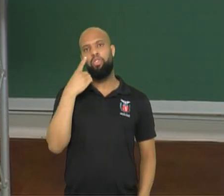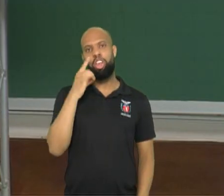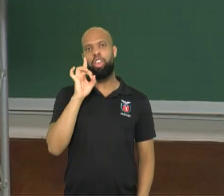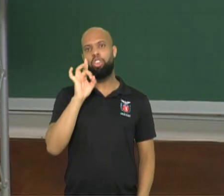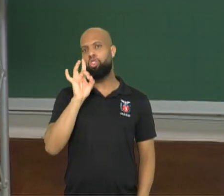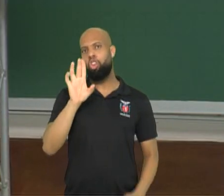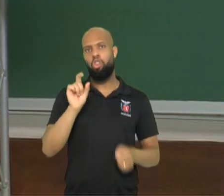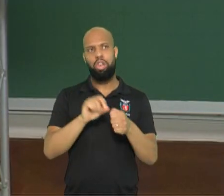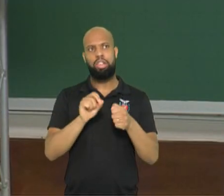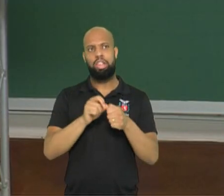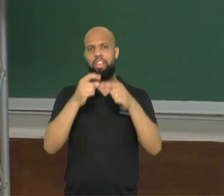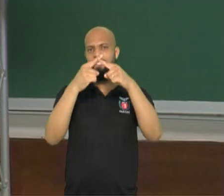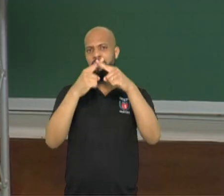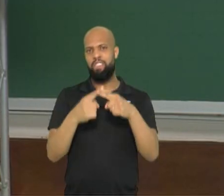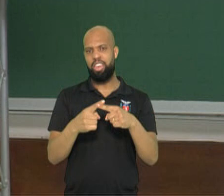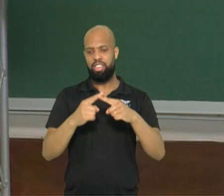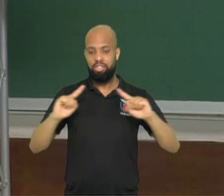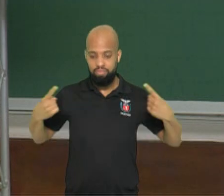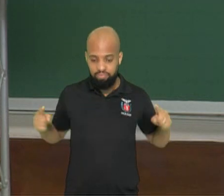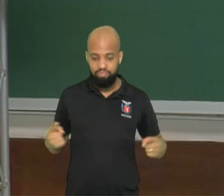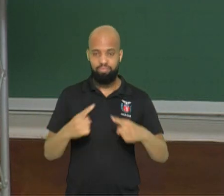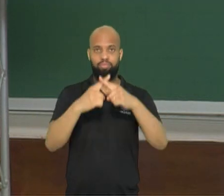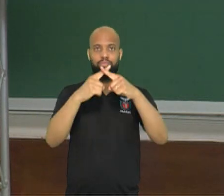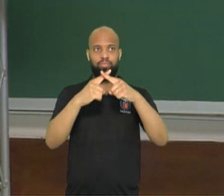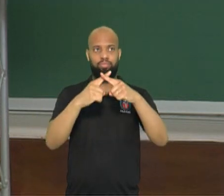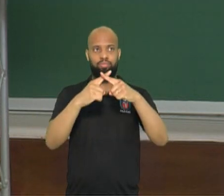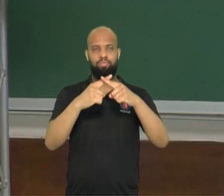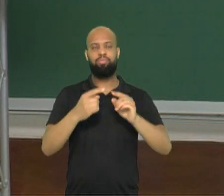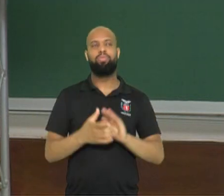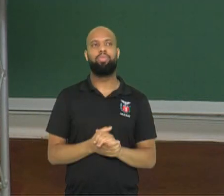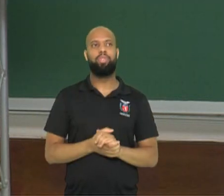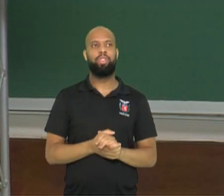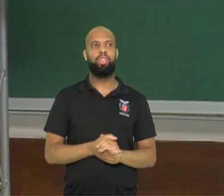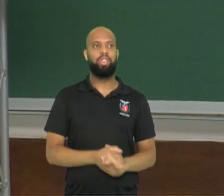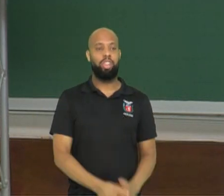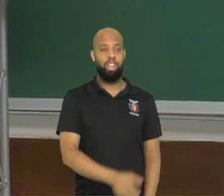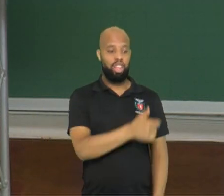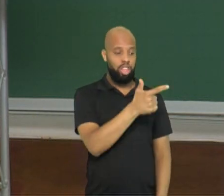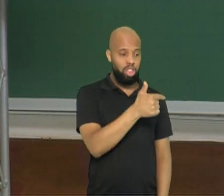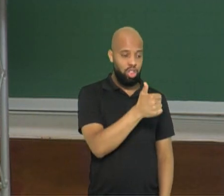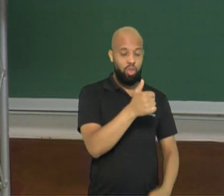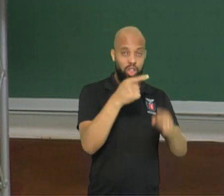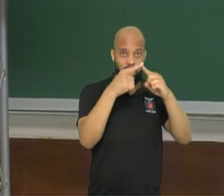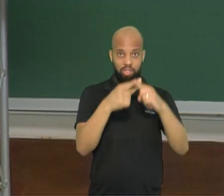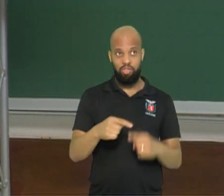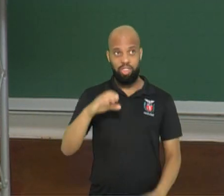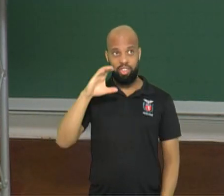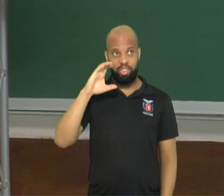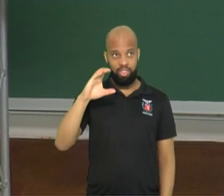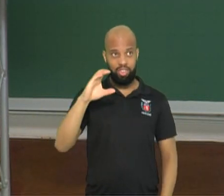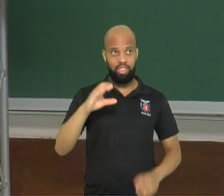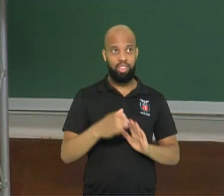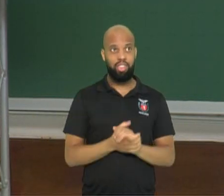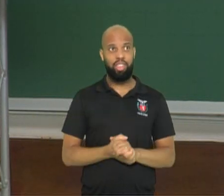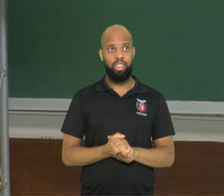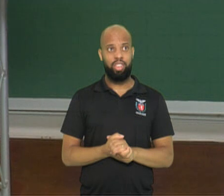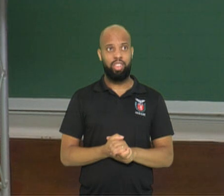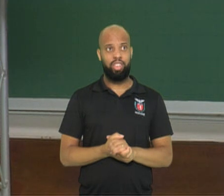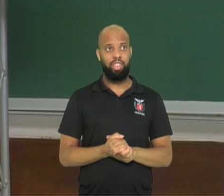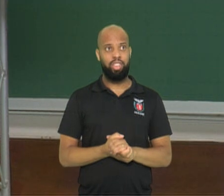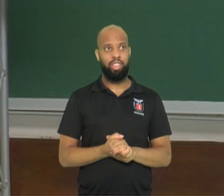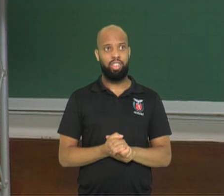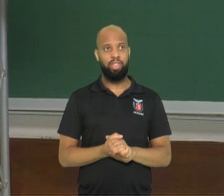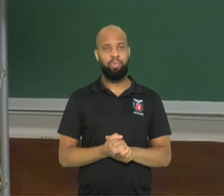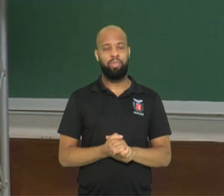multiplicar cruzado, né? Propriedade fundamental. 12 vezes C é